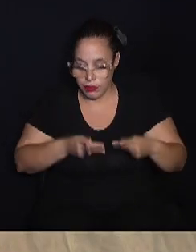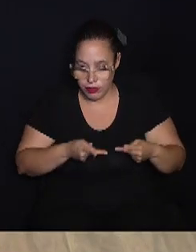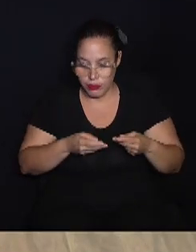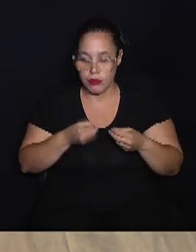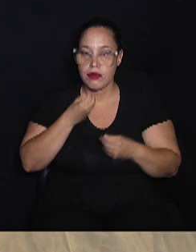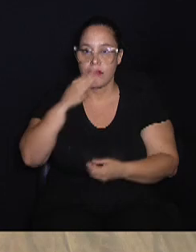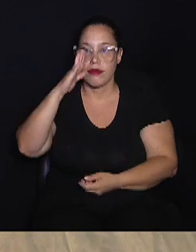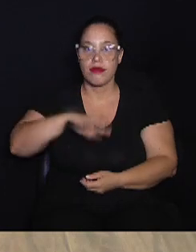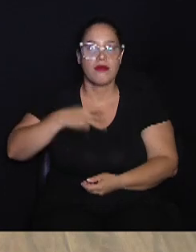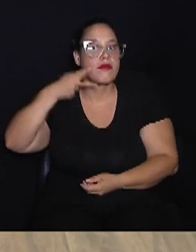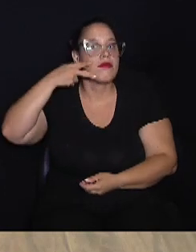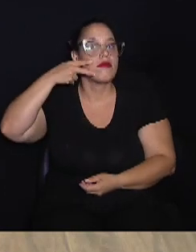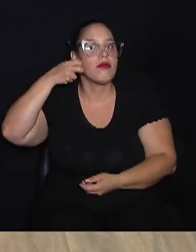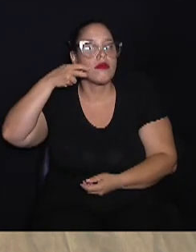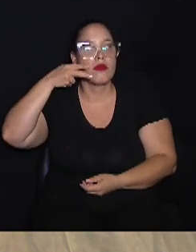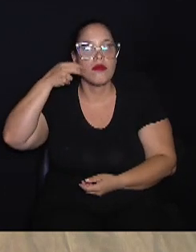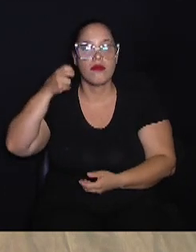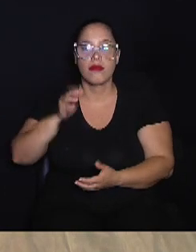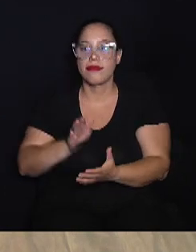e boa tarde